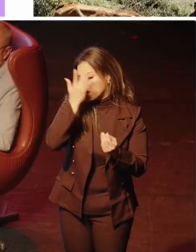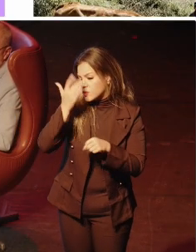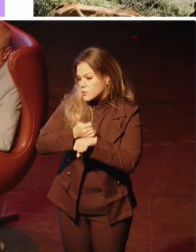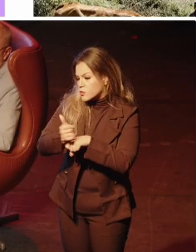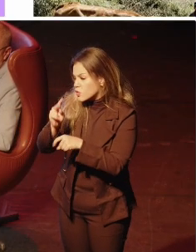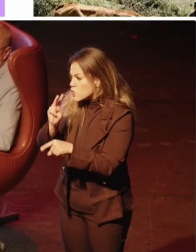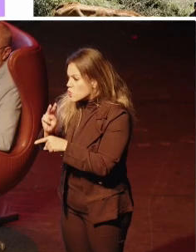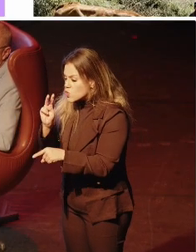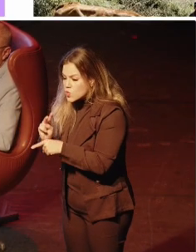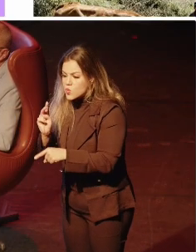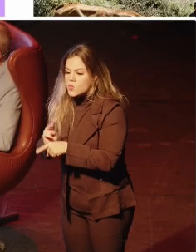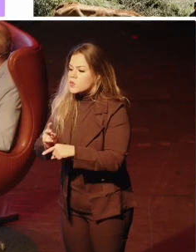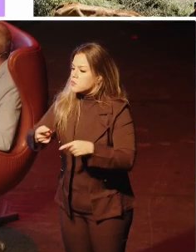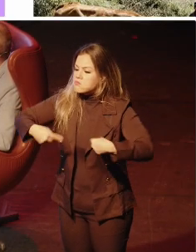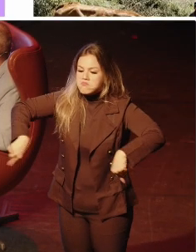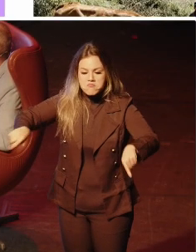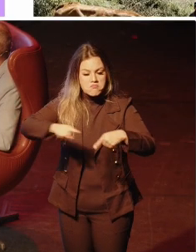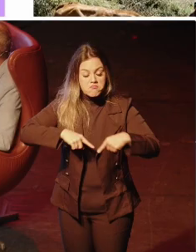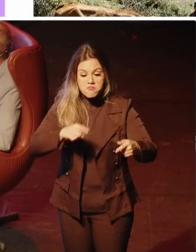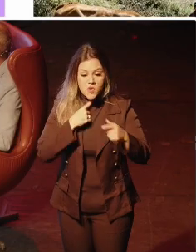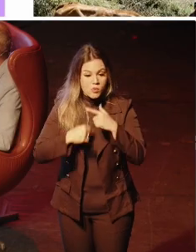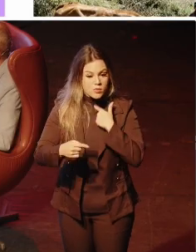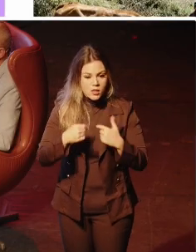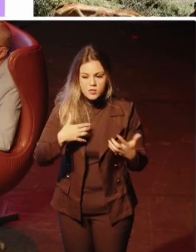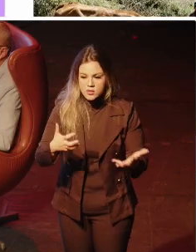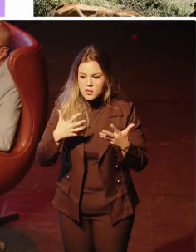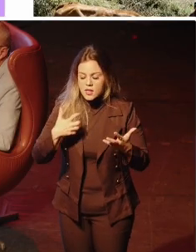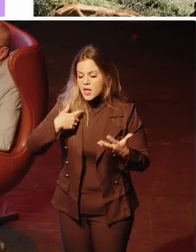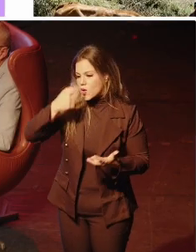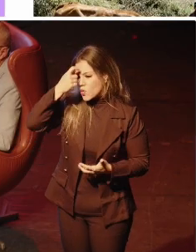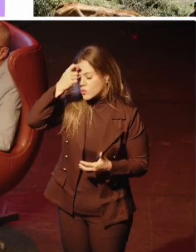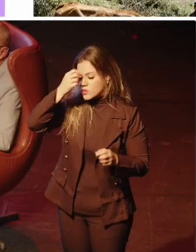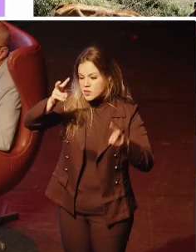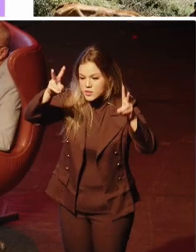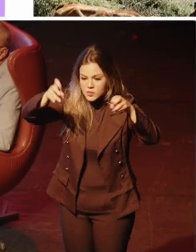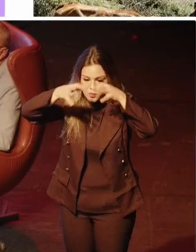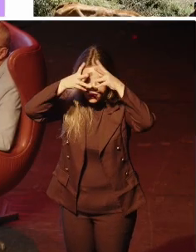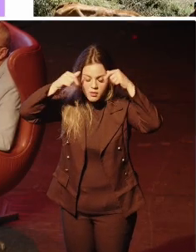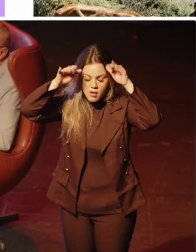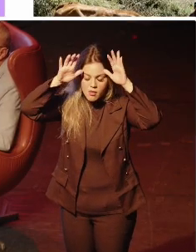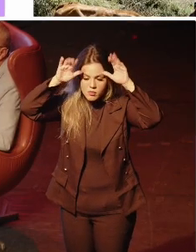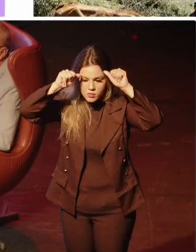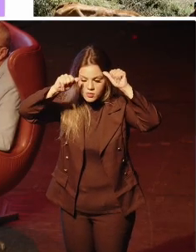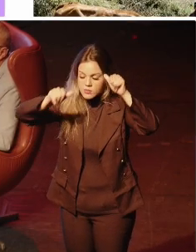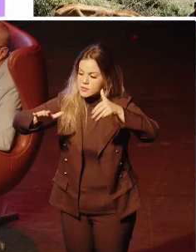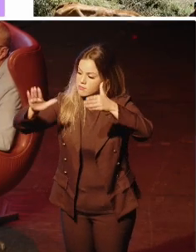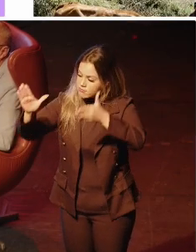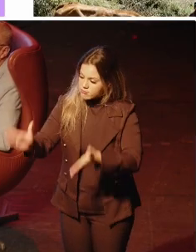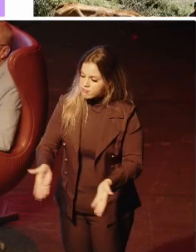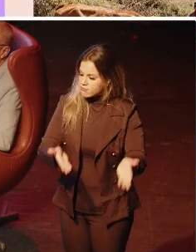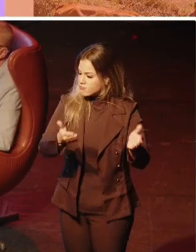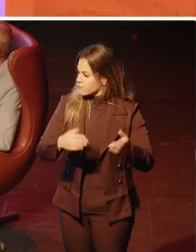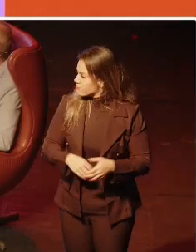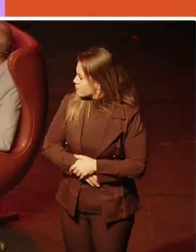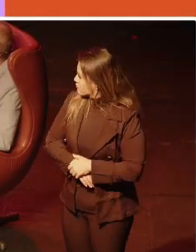cuidadores, enfim, gente que está afim de fazer alguma coisa diferente para o mundo no geral.